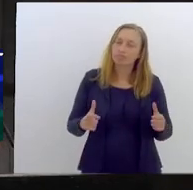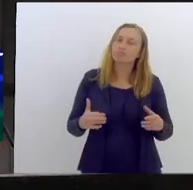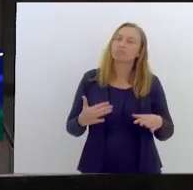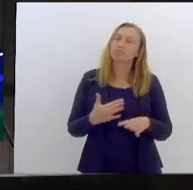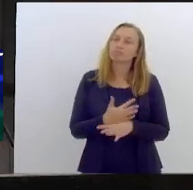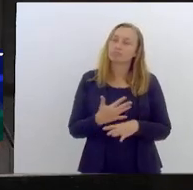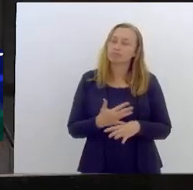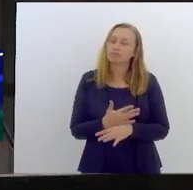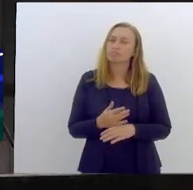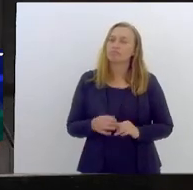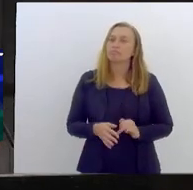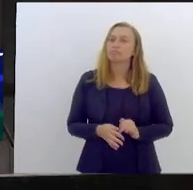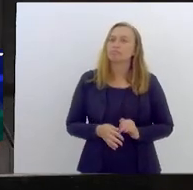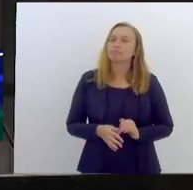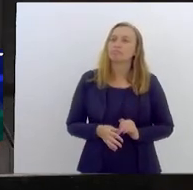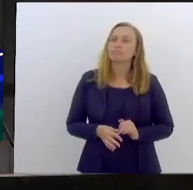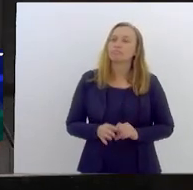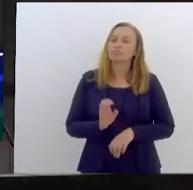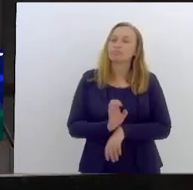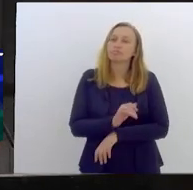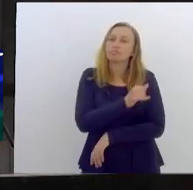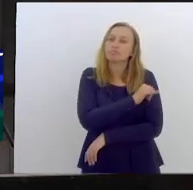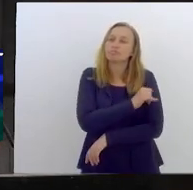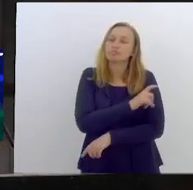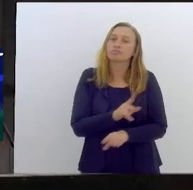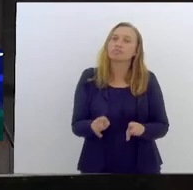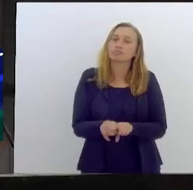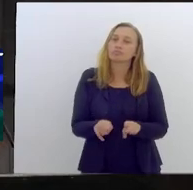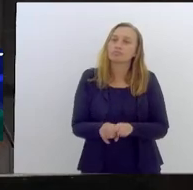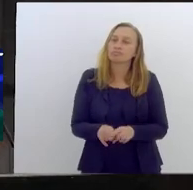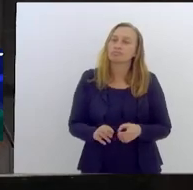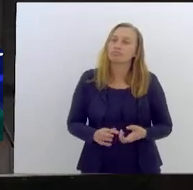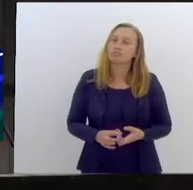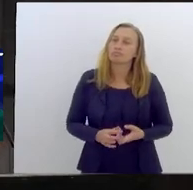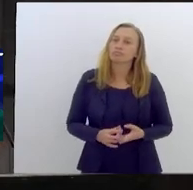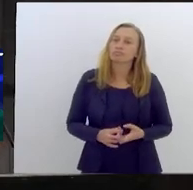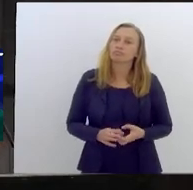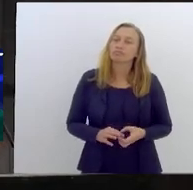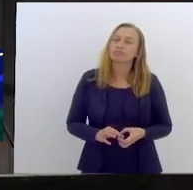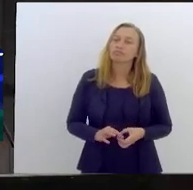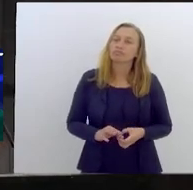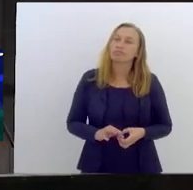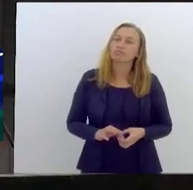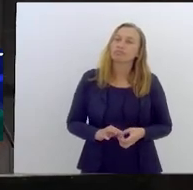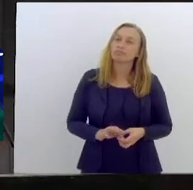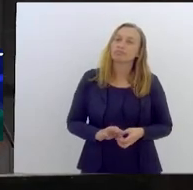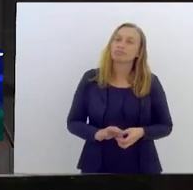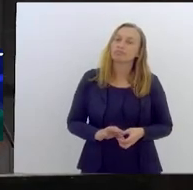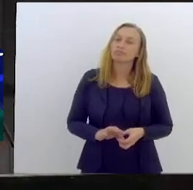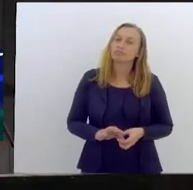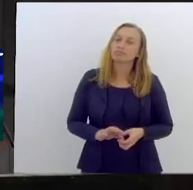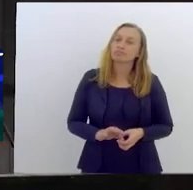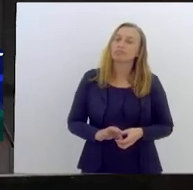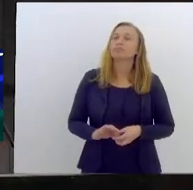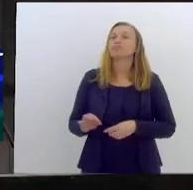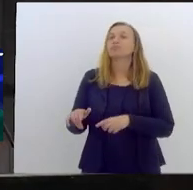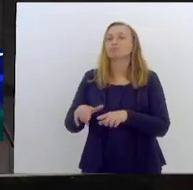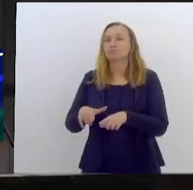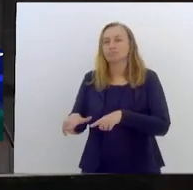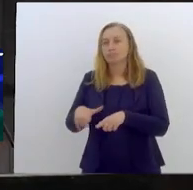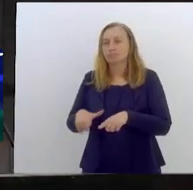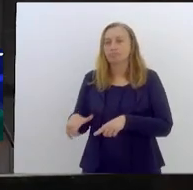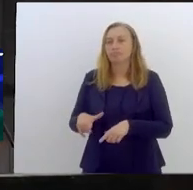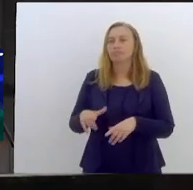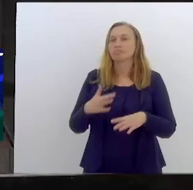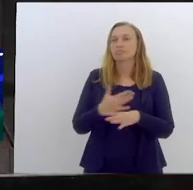territorial do estado do Rio de Janeiro, e, além disso, nós também atuamos na cidade de São Fidélis, São Francisco